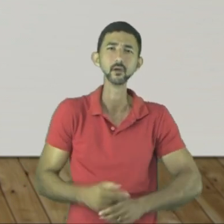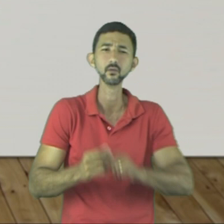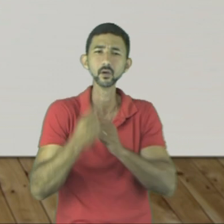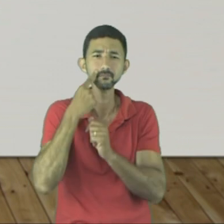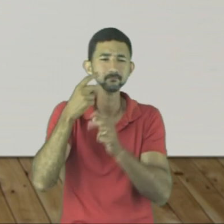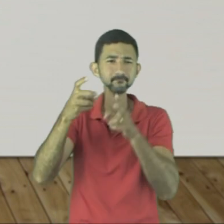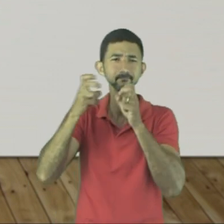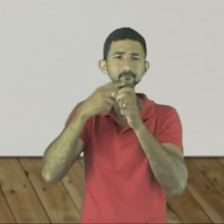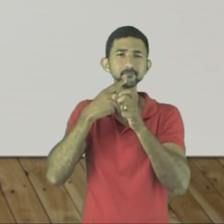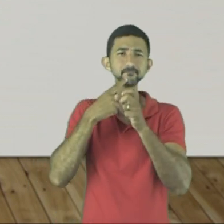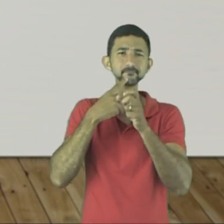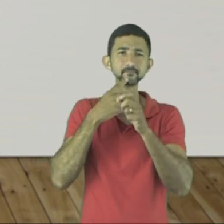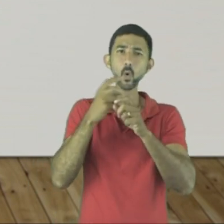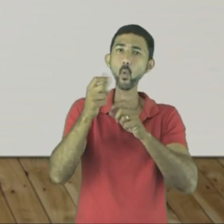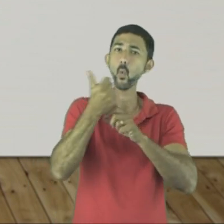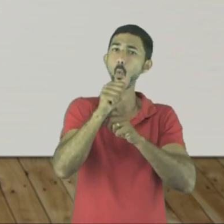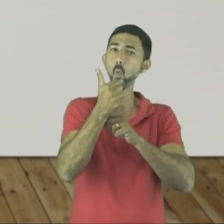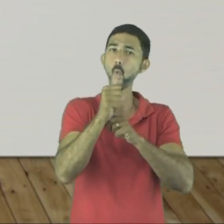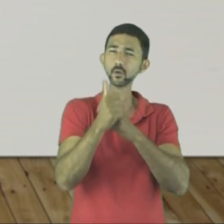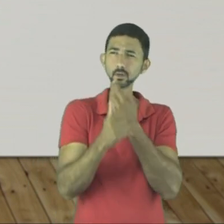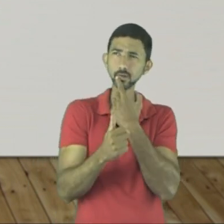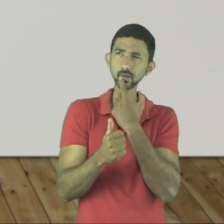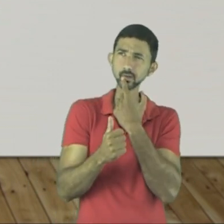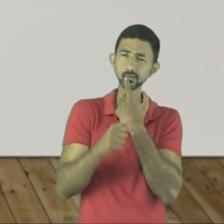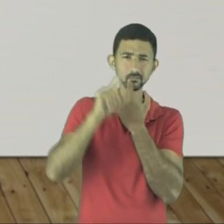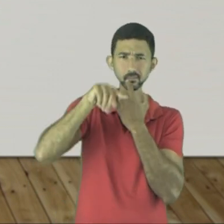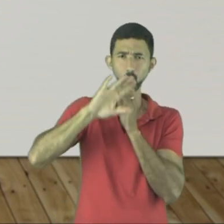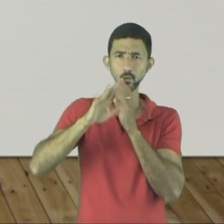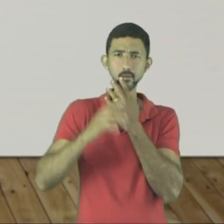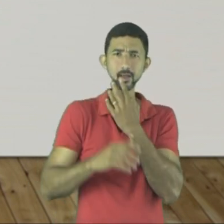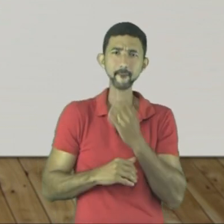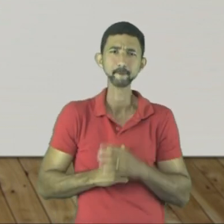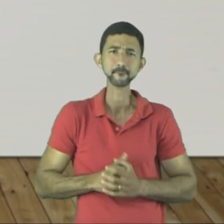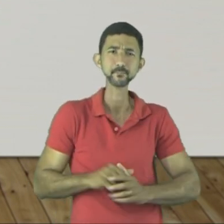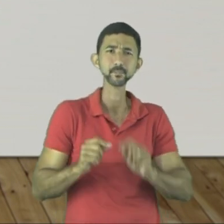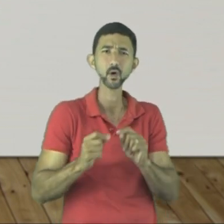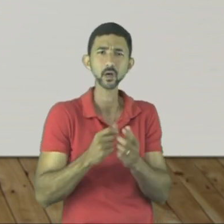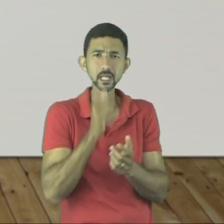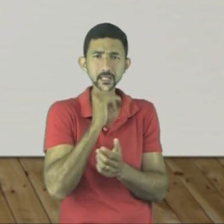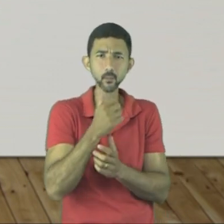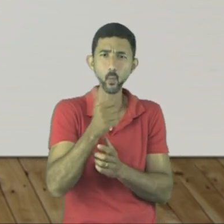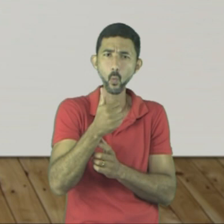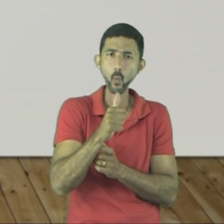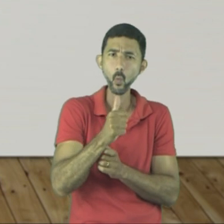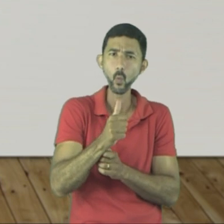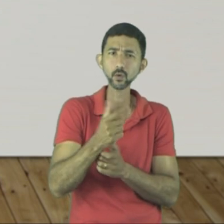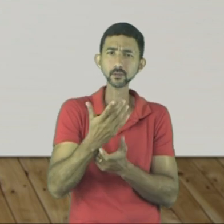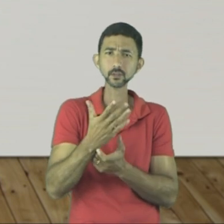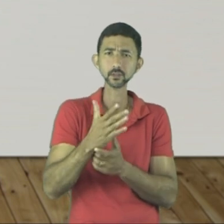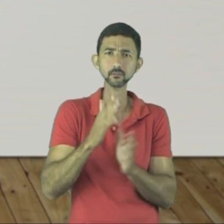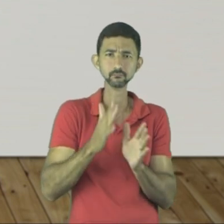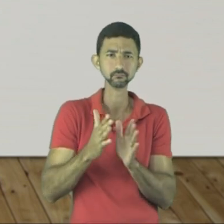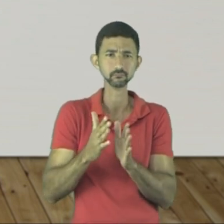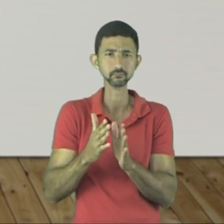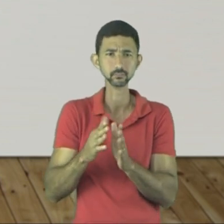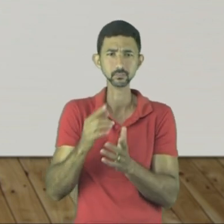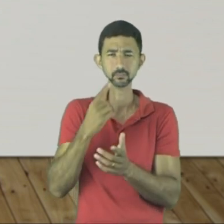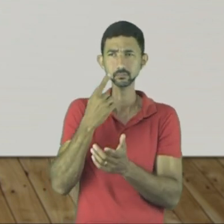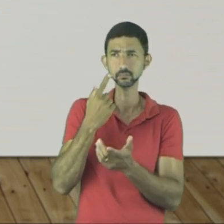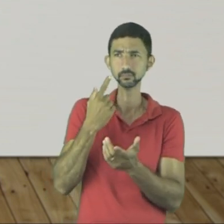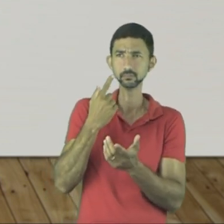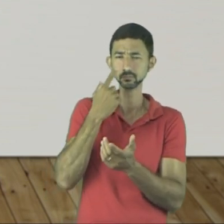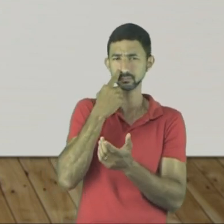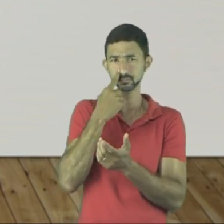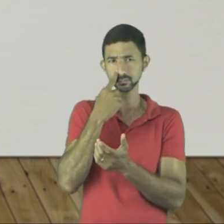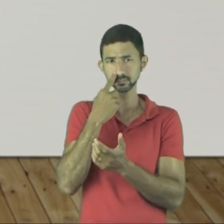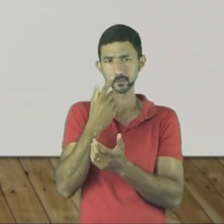se deparou com o 11. Poxa, eu não cortei o 11. Será que só o fato de eu não ter cortado até aí já me